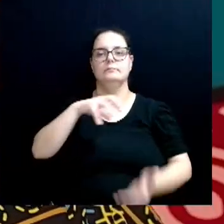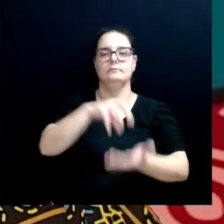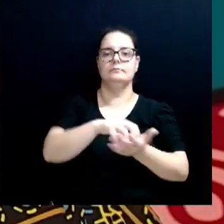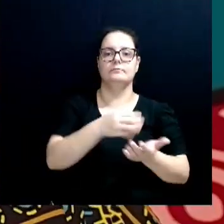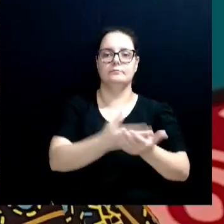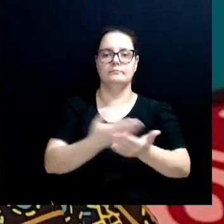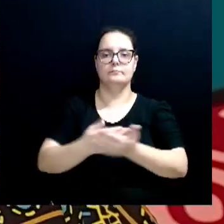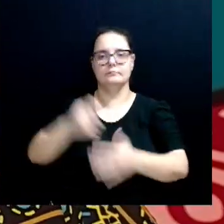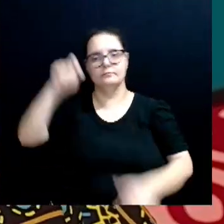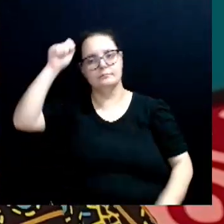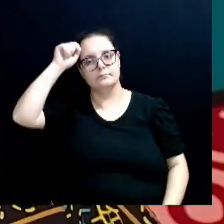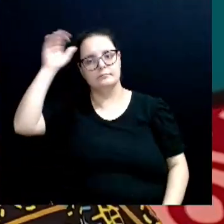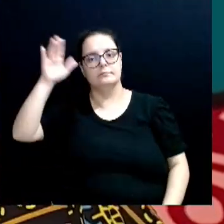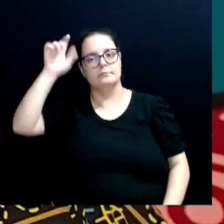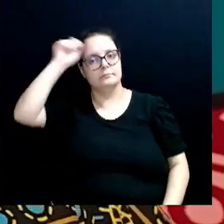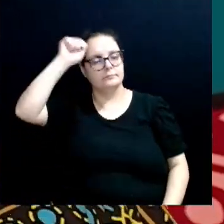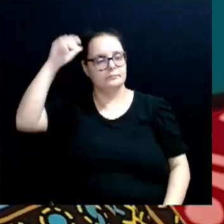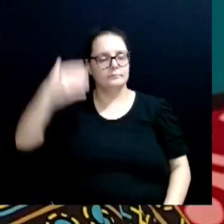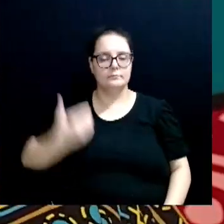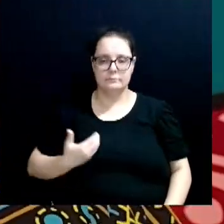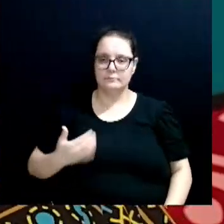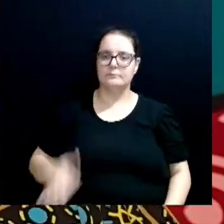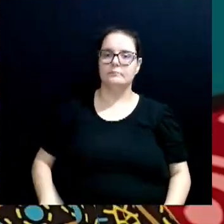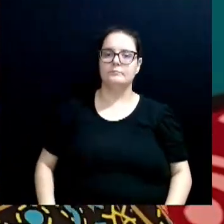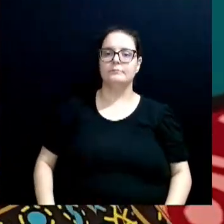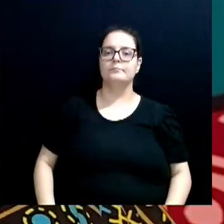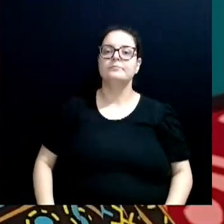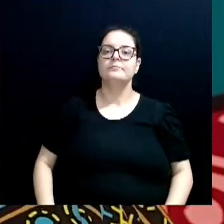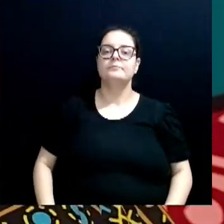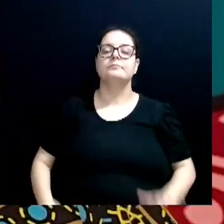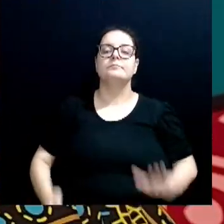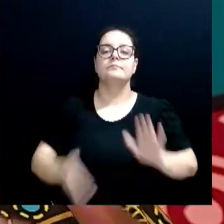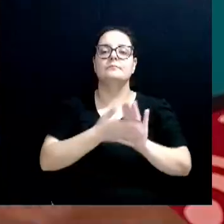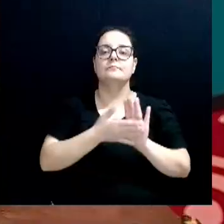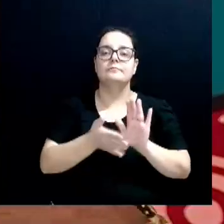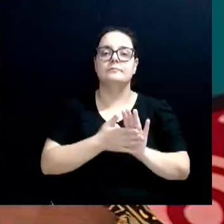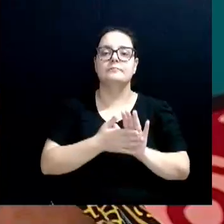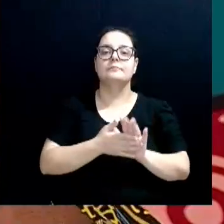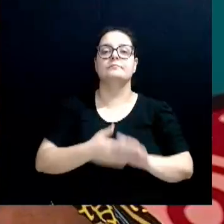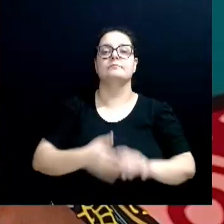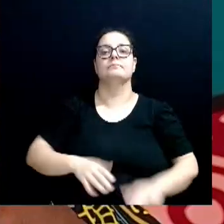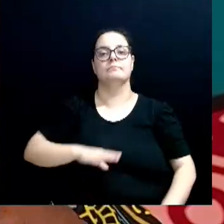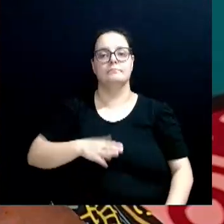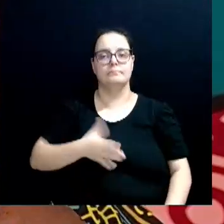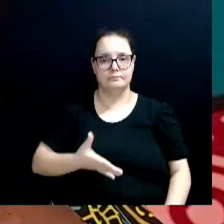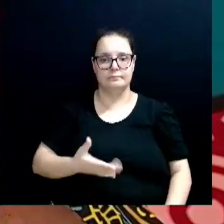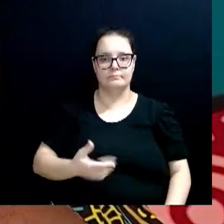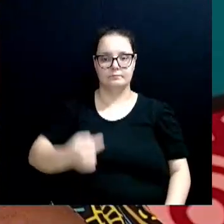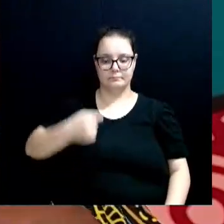e afro-brasileiros. E a proposta atrevida é desta mulher